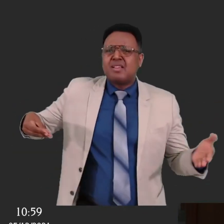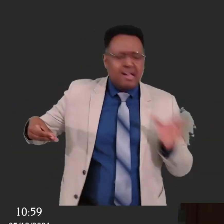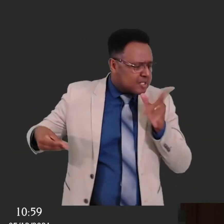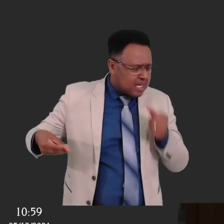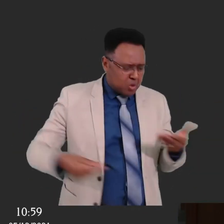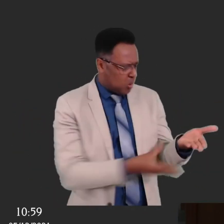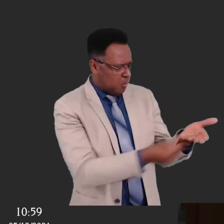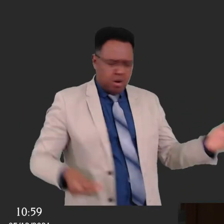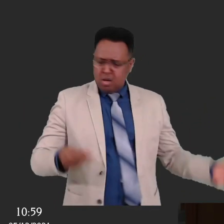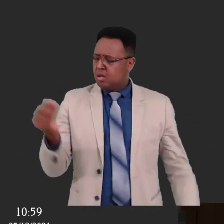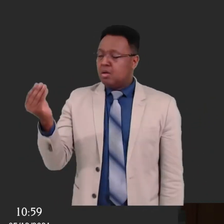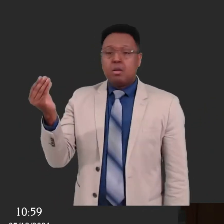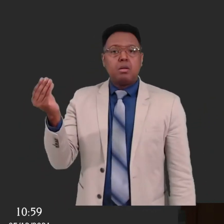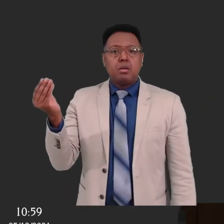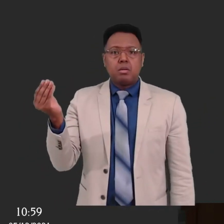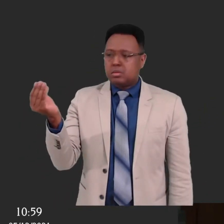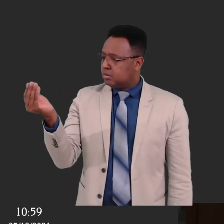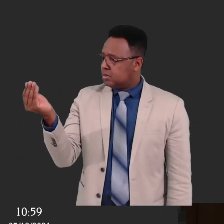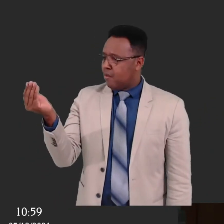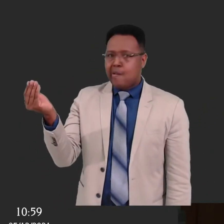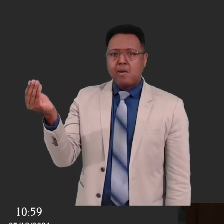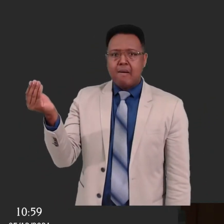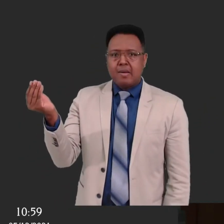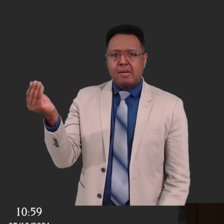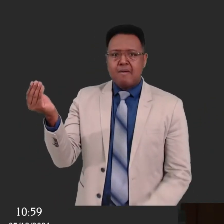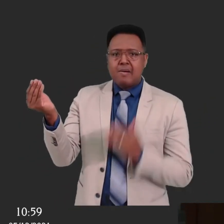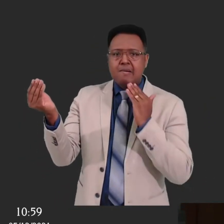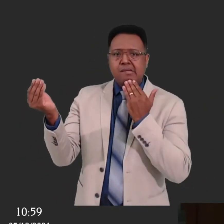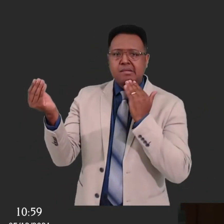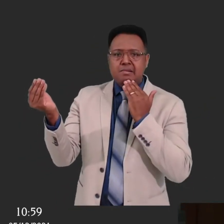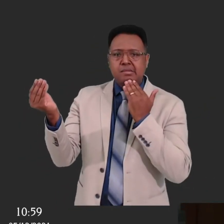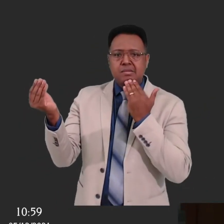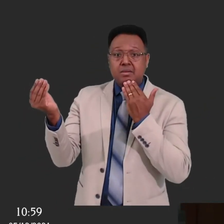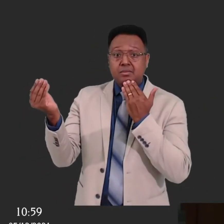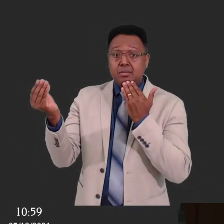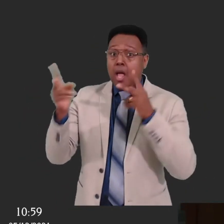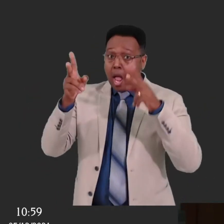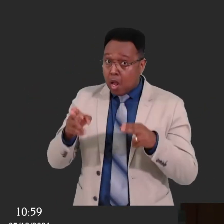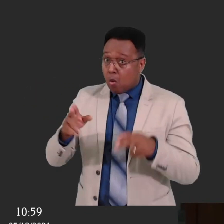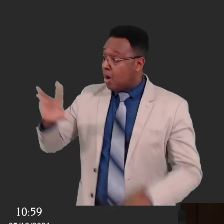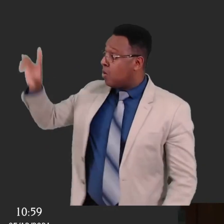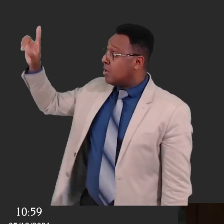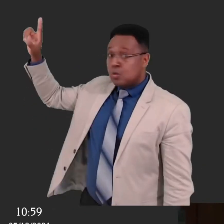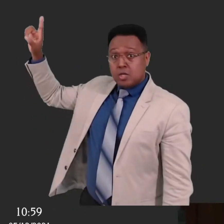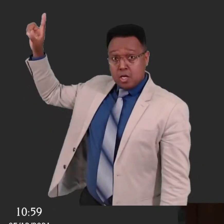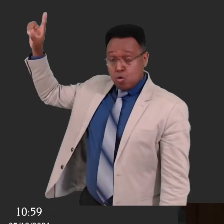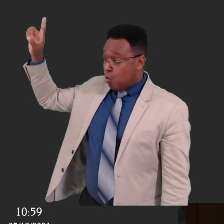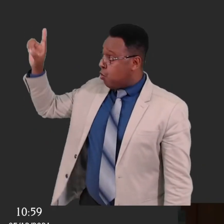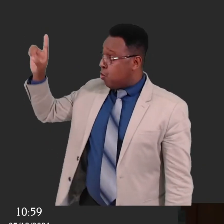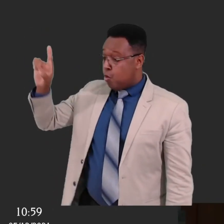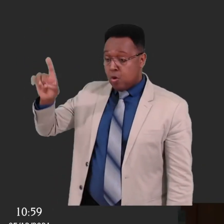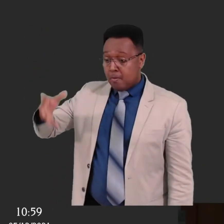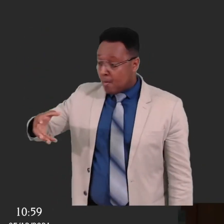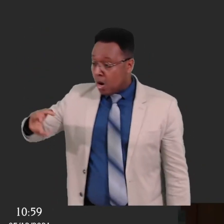mais. Venceu o tempo. Quanta gente que quando o Senhor vem buscar, a imagem ainda não foi